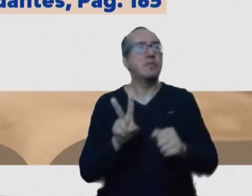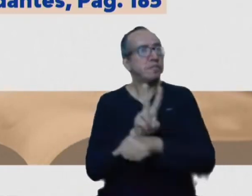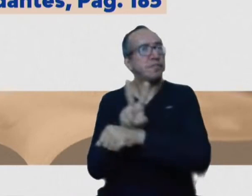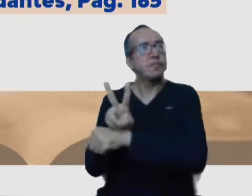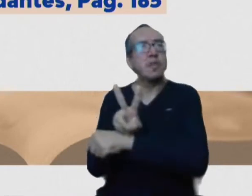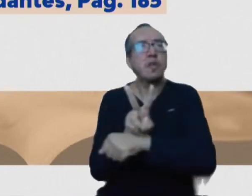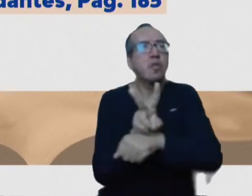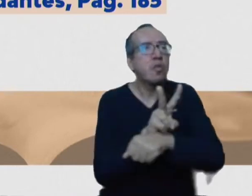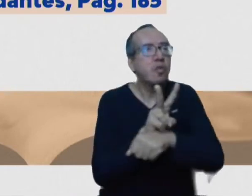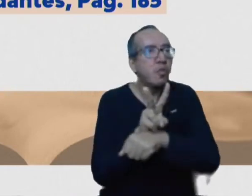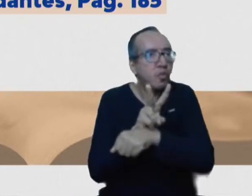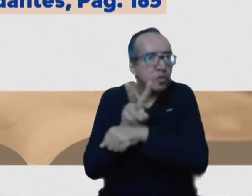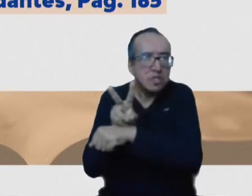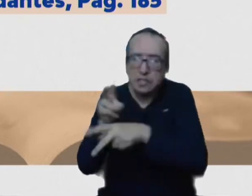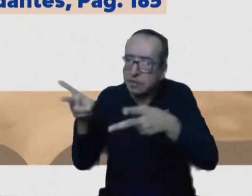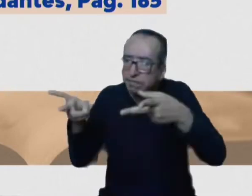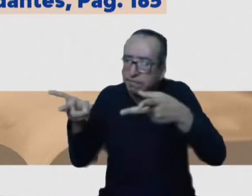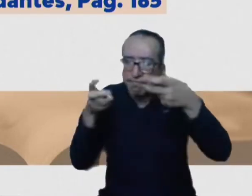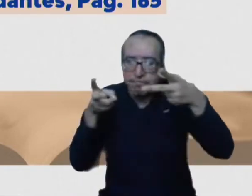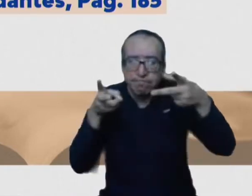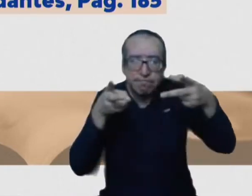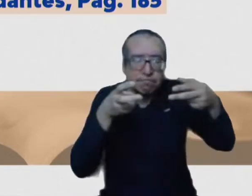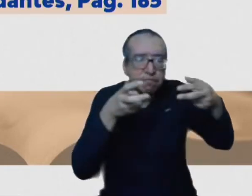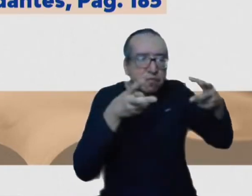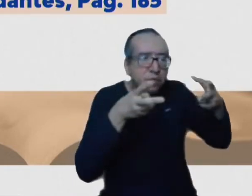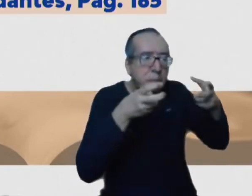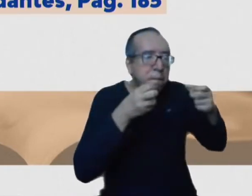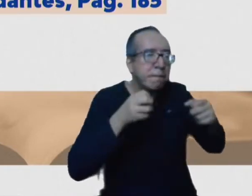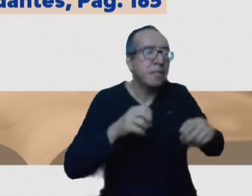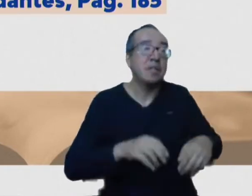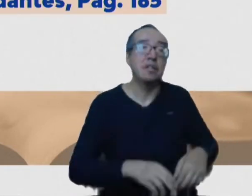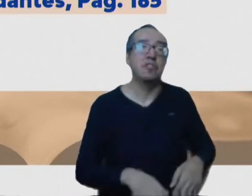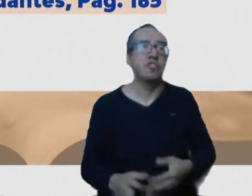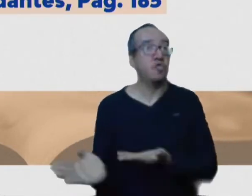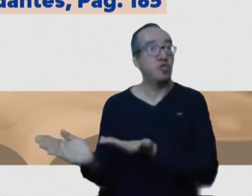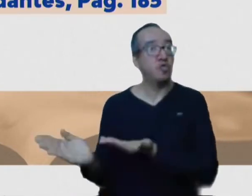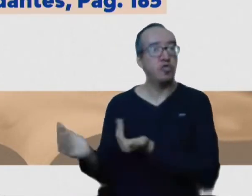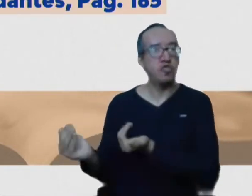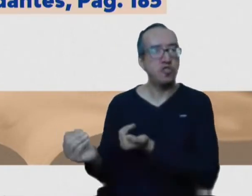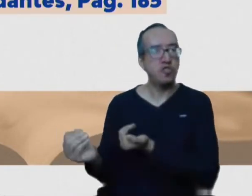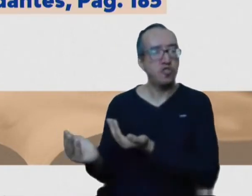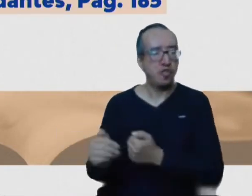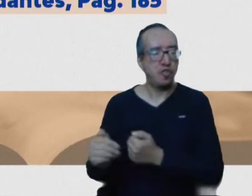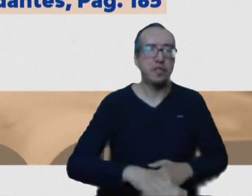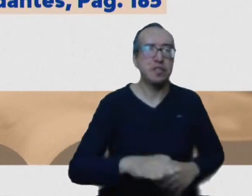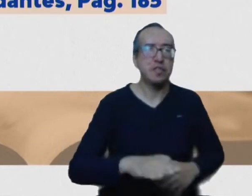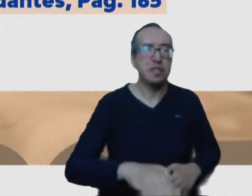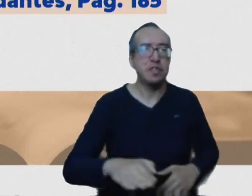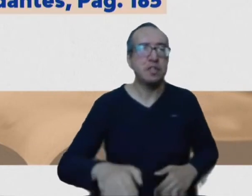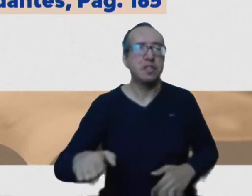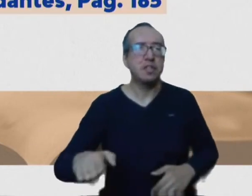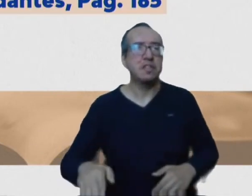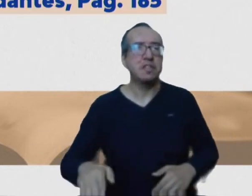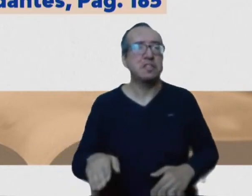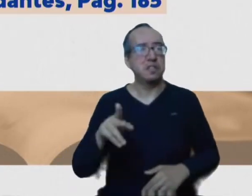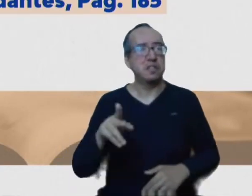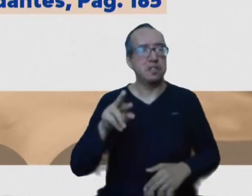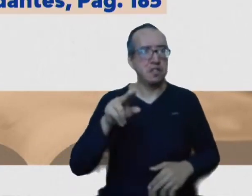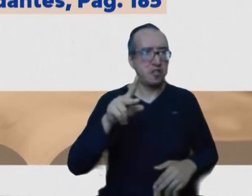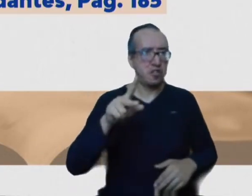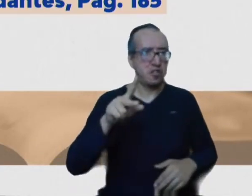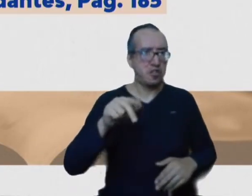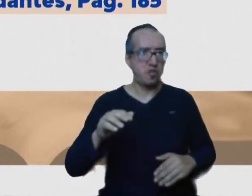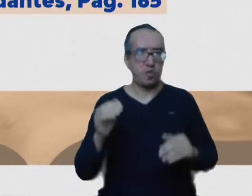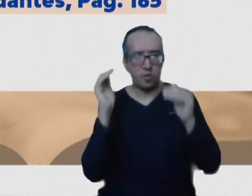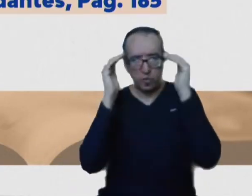atentamente dos jovens e crianças, e como faz a sentinela, ver quando o inimigo se